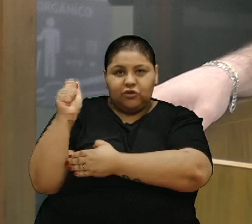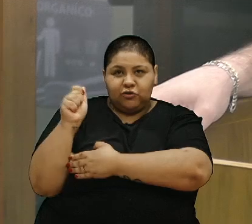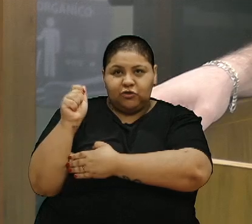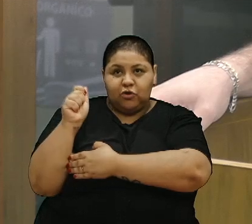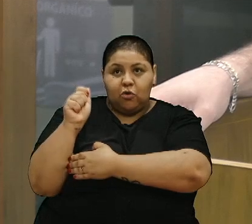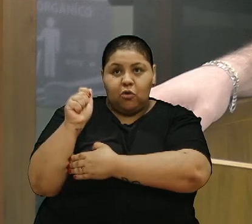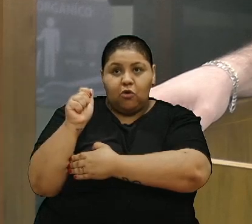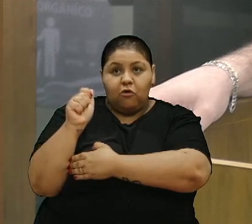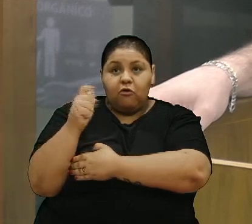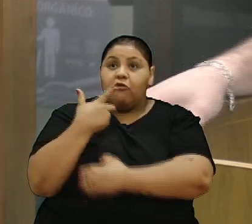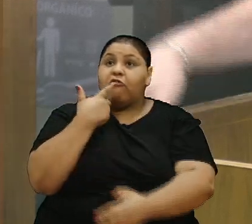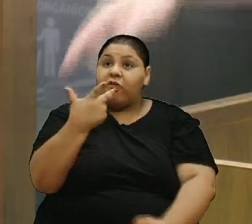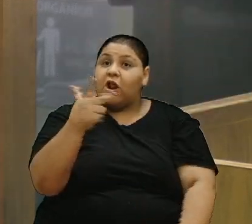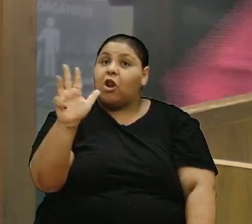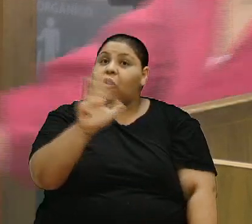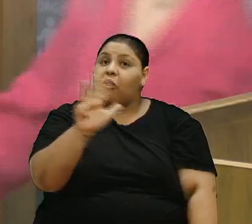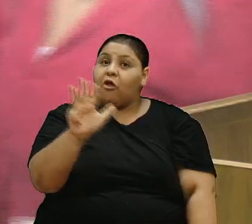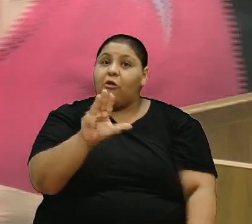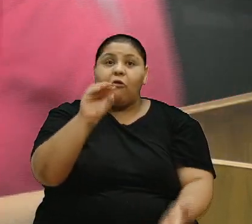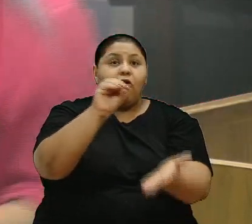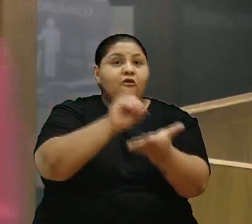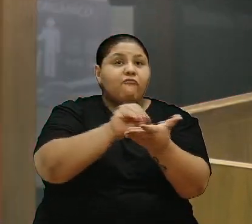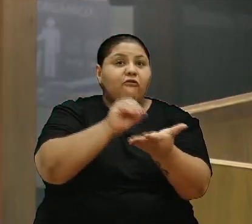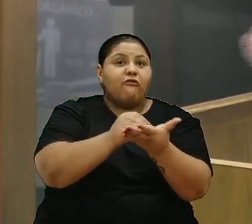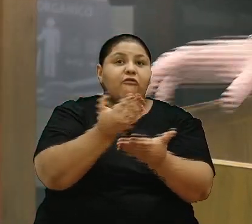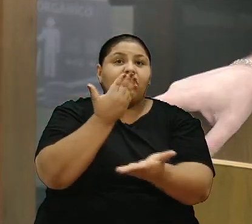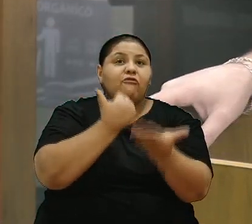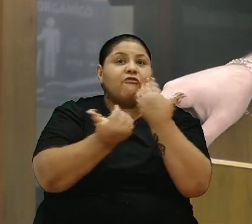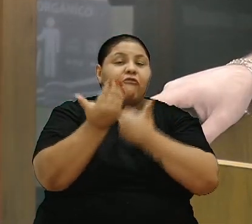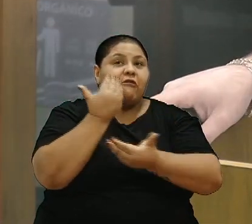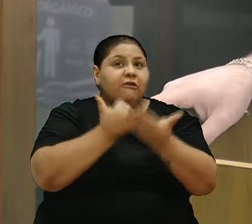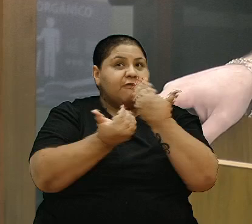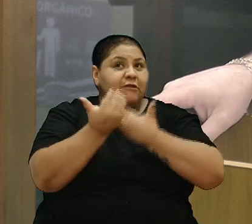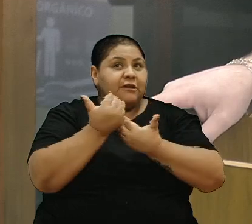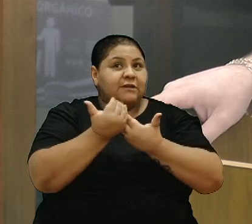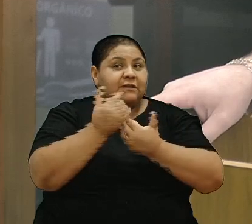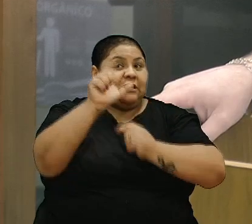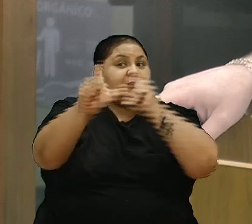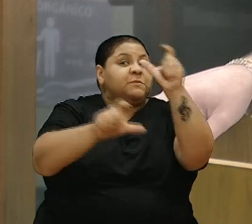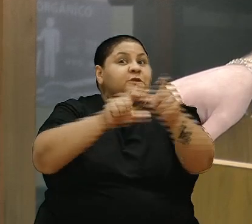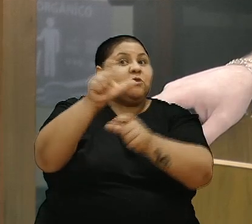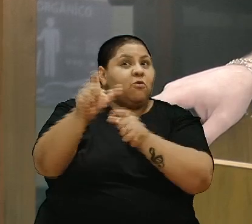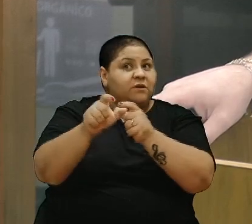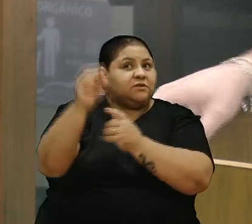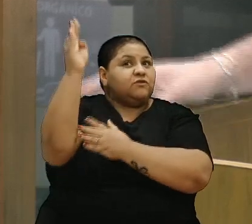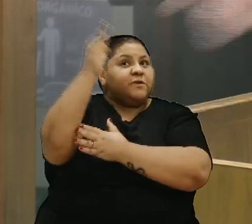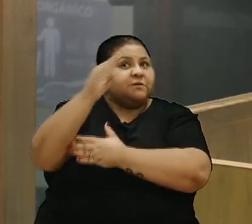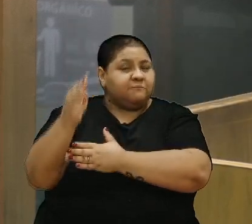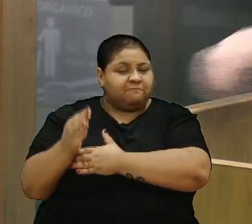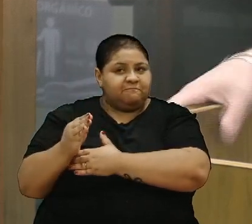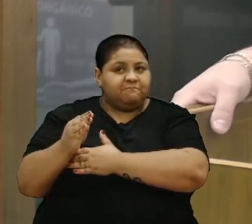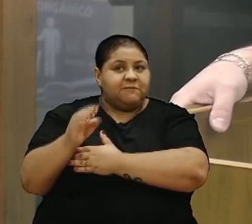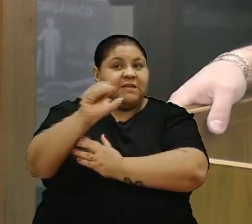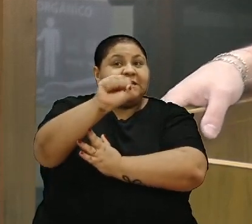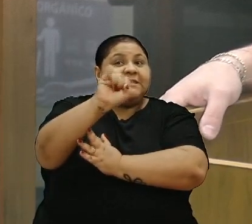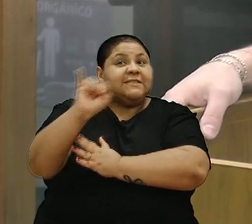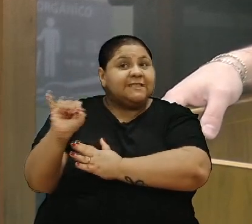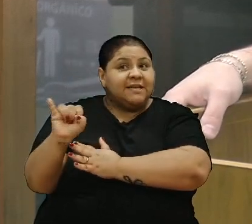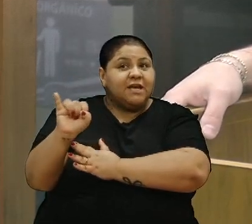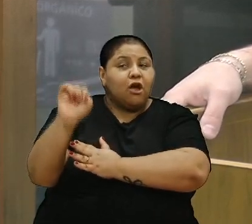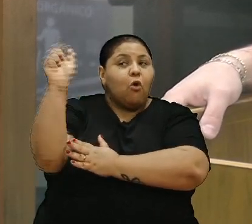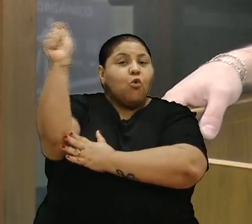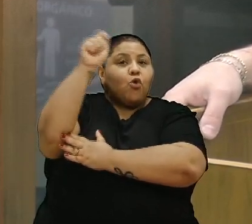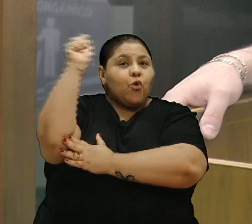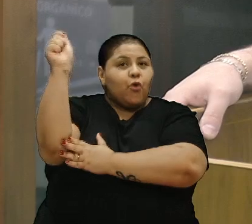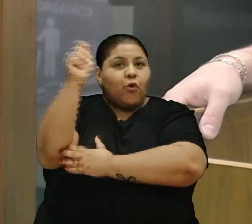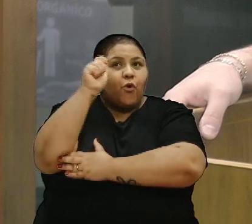Lula, faltaria alimento no prato de muito brasileiro. Se não fosse o Rio Grande do